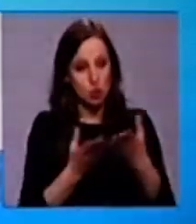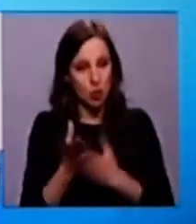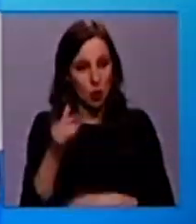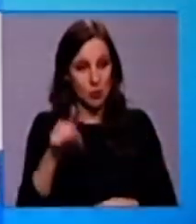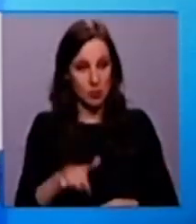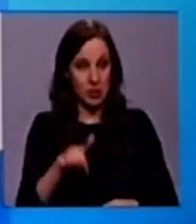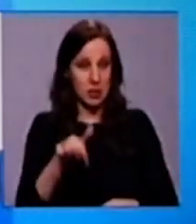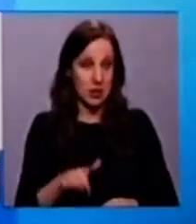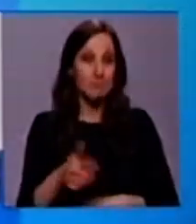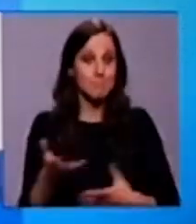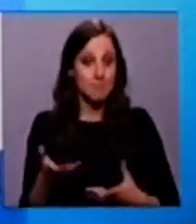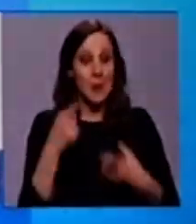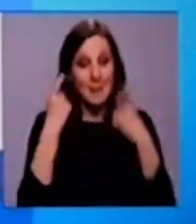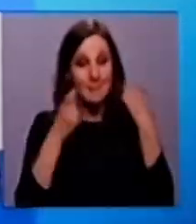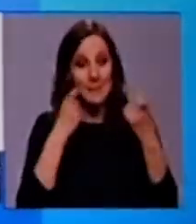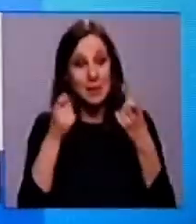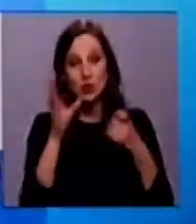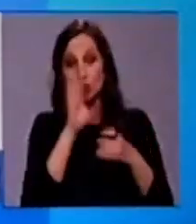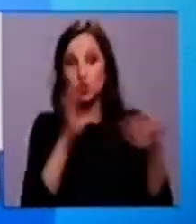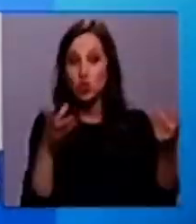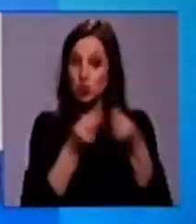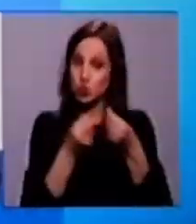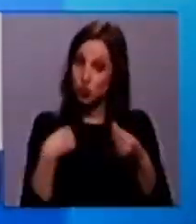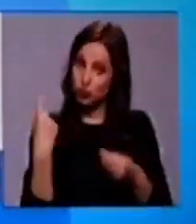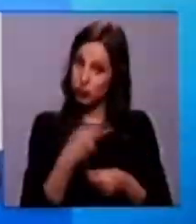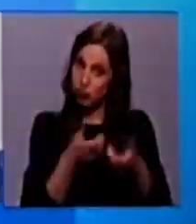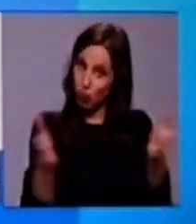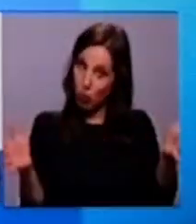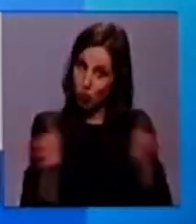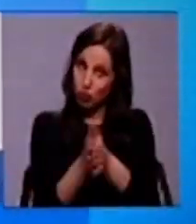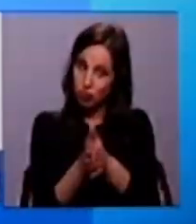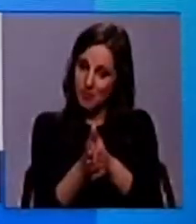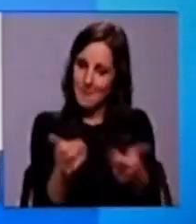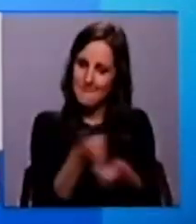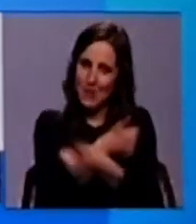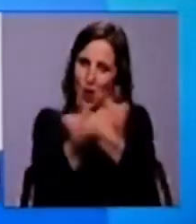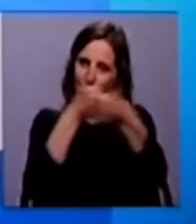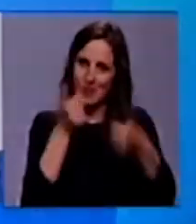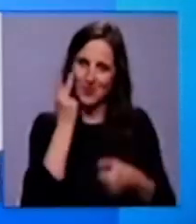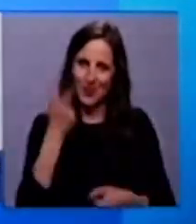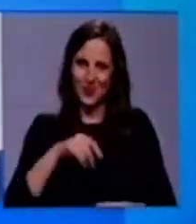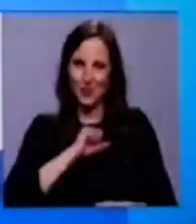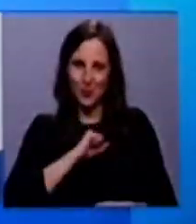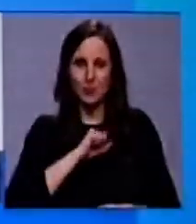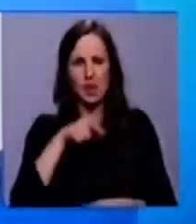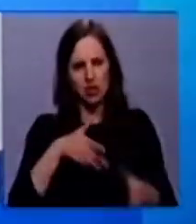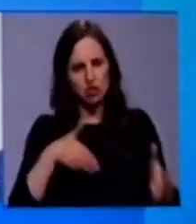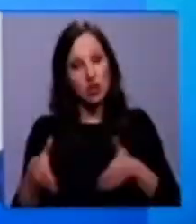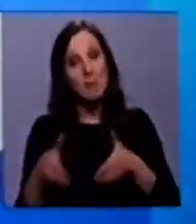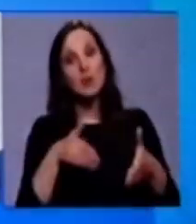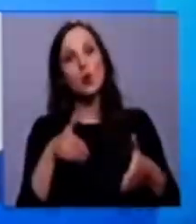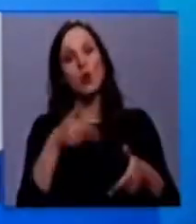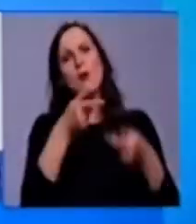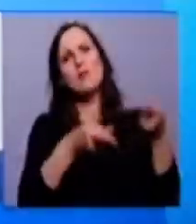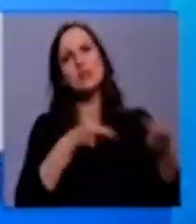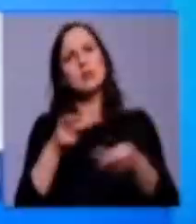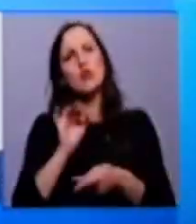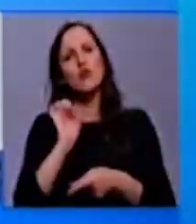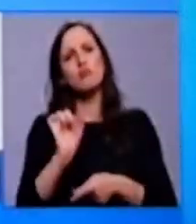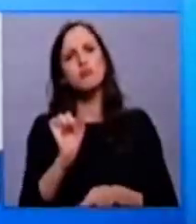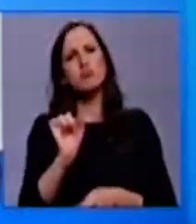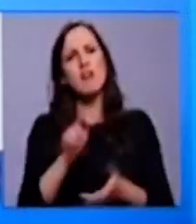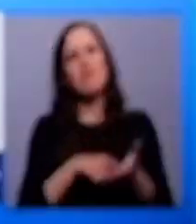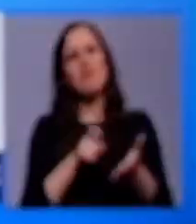e penso que quanto mais juntos todos estivermos, melhor poderá ser a nossa vida. Neste caminho, e uma análise sua também, o que é que tem ficado